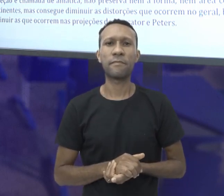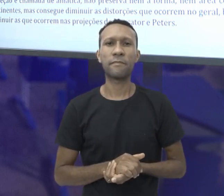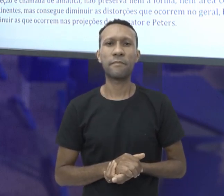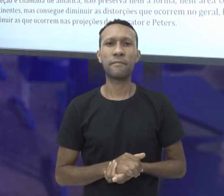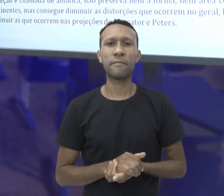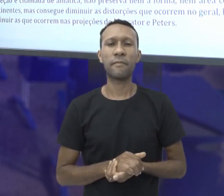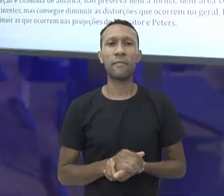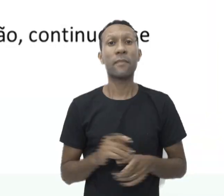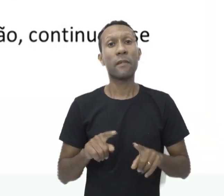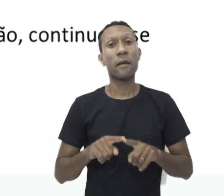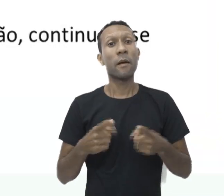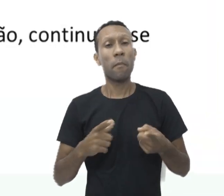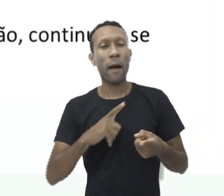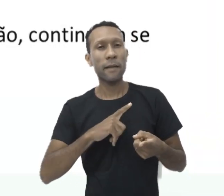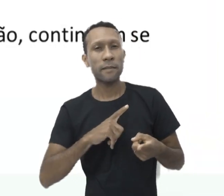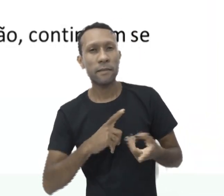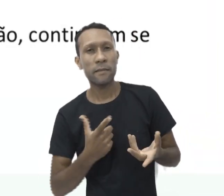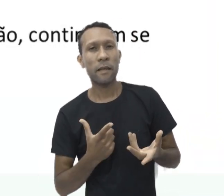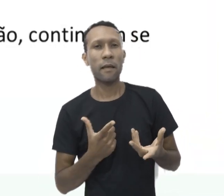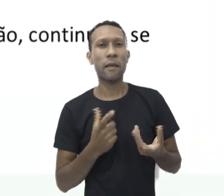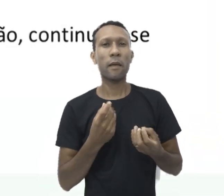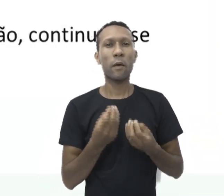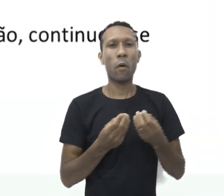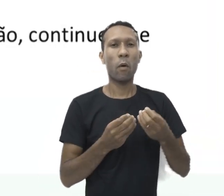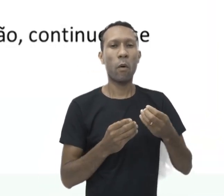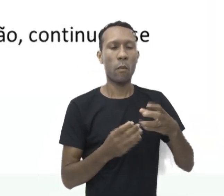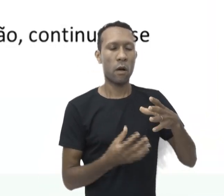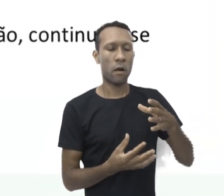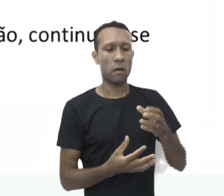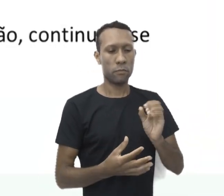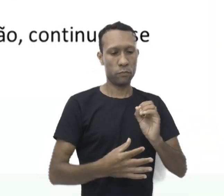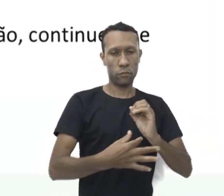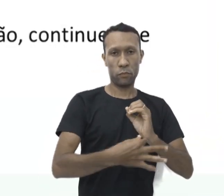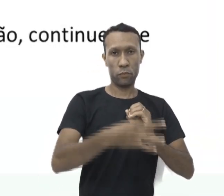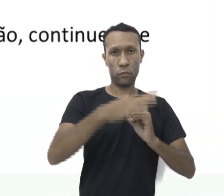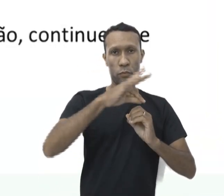correta dos continentes, mas consegue diminuir as distorções,